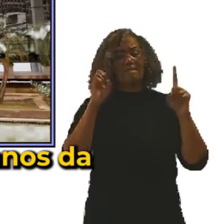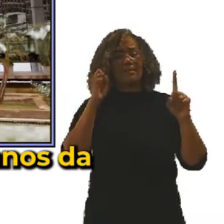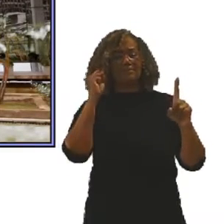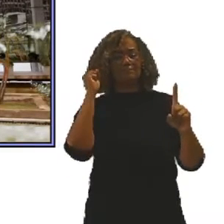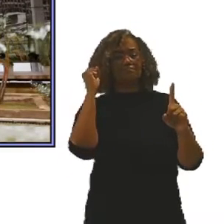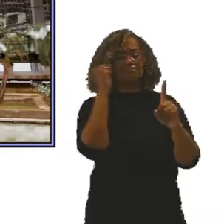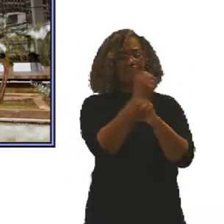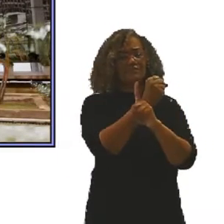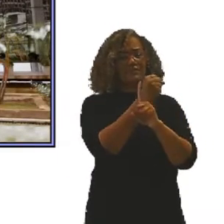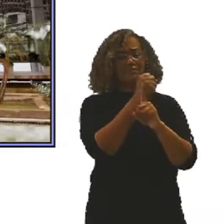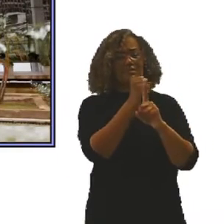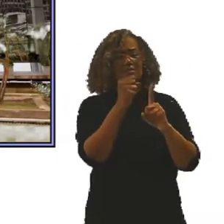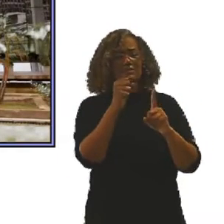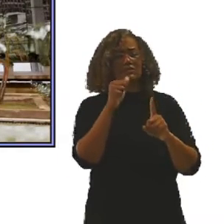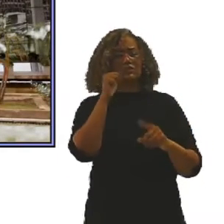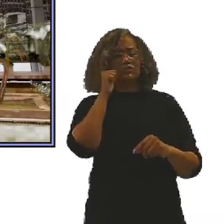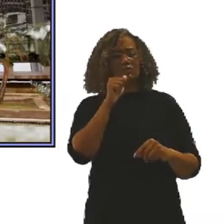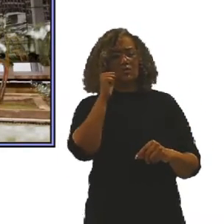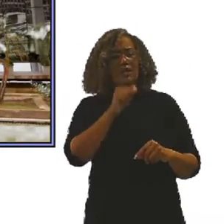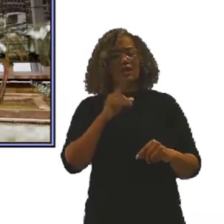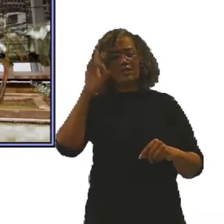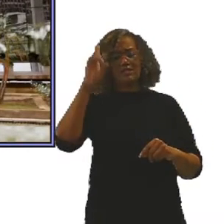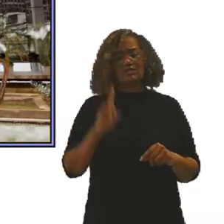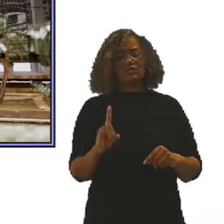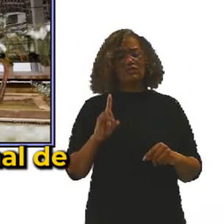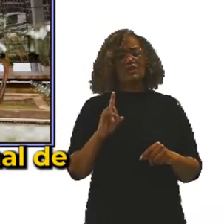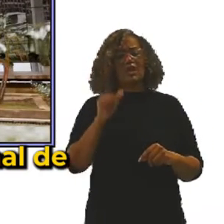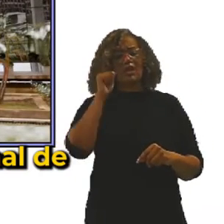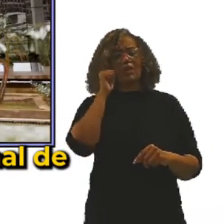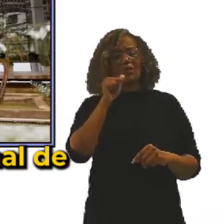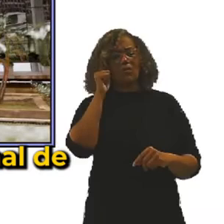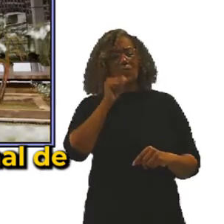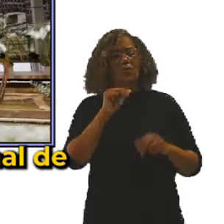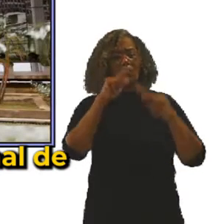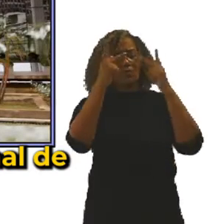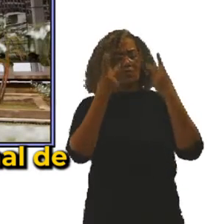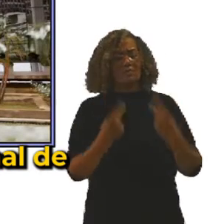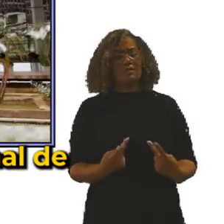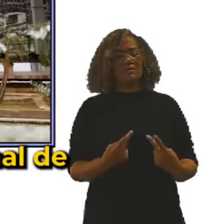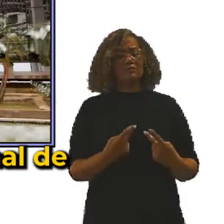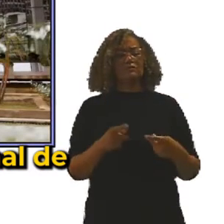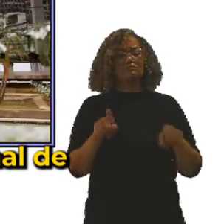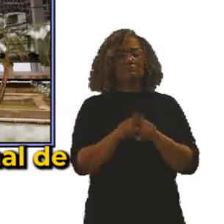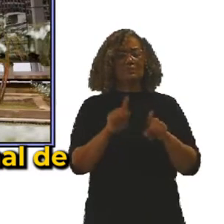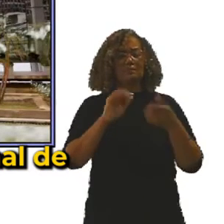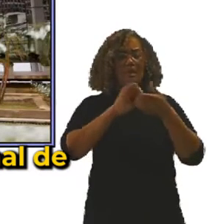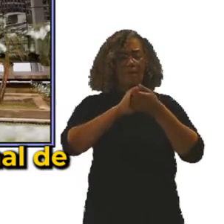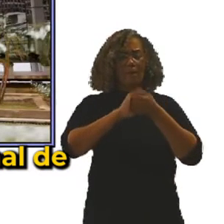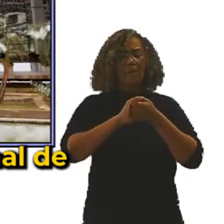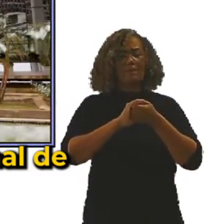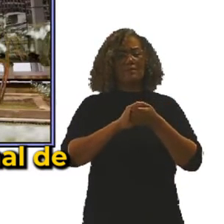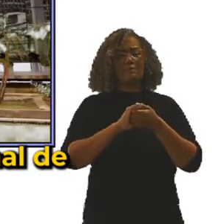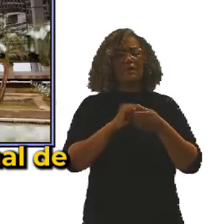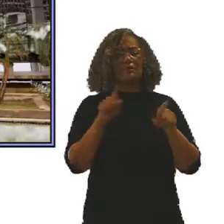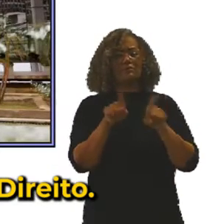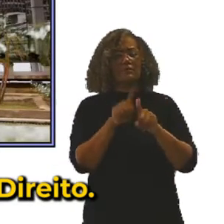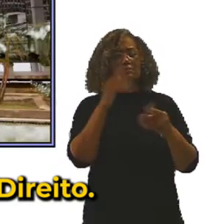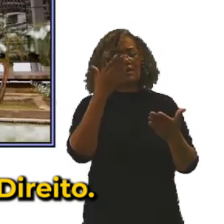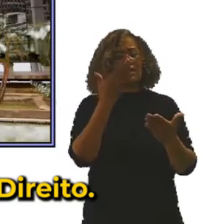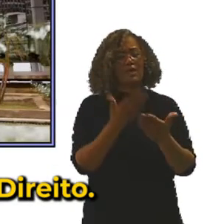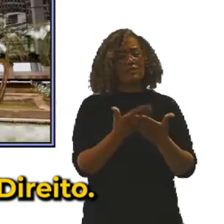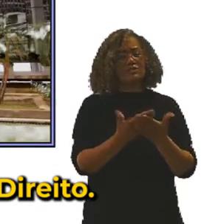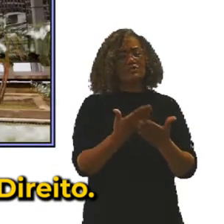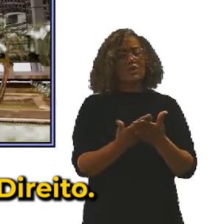Humanos da Mulher. Sejam todos bem-vindos. Cumprimento especial à escola do Tribunal de Justiça do Distrito Federal,